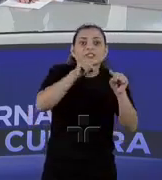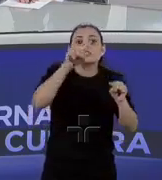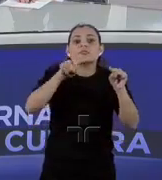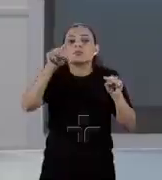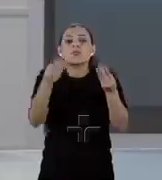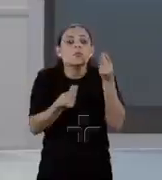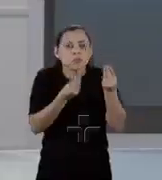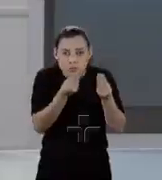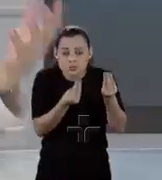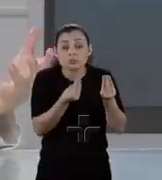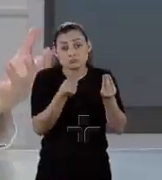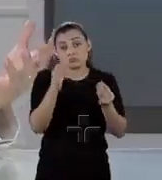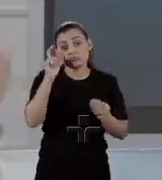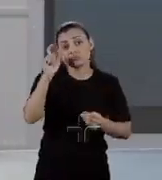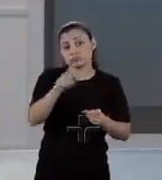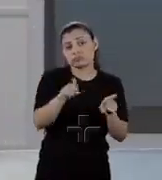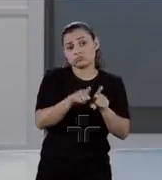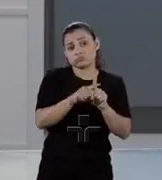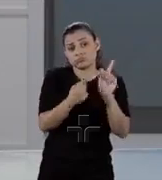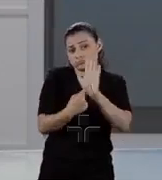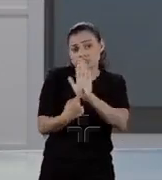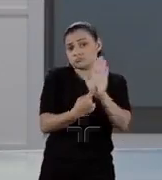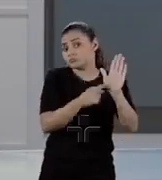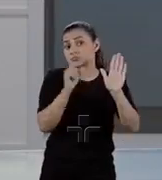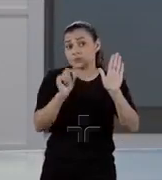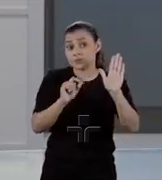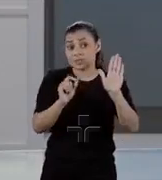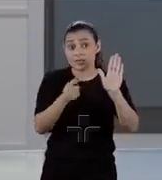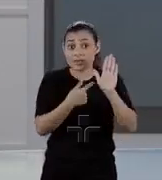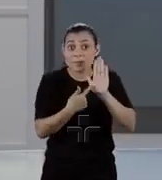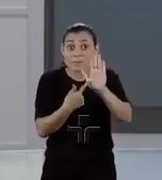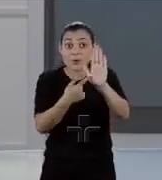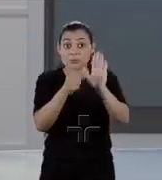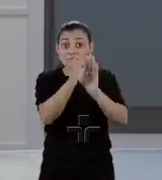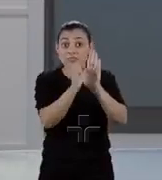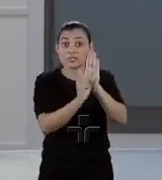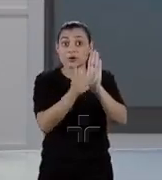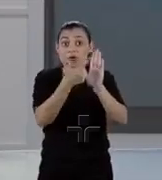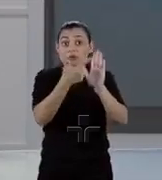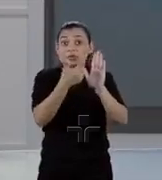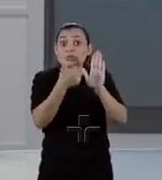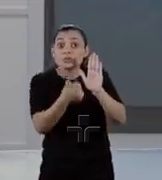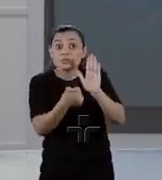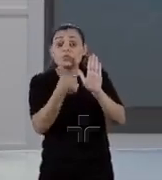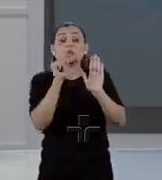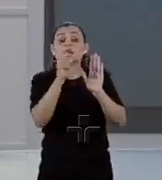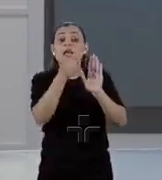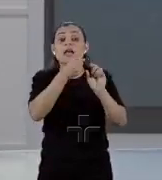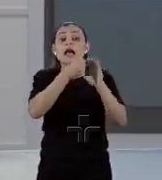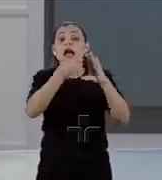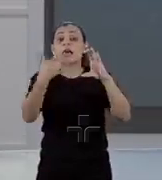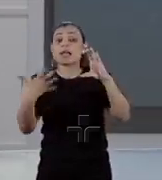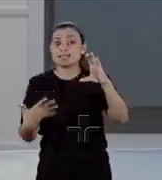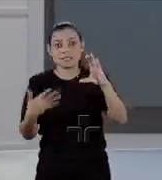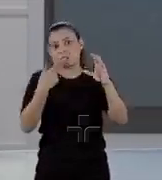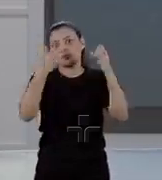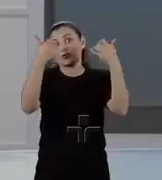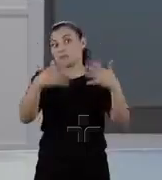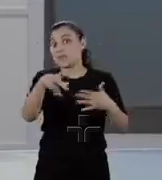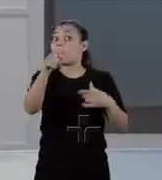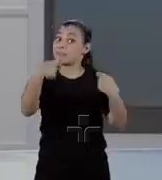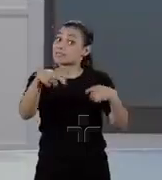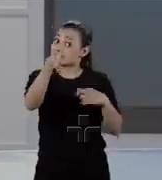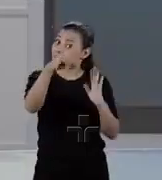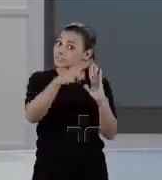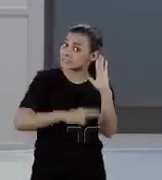coisas interessantes, além de toda a apresentação, é quando ele projeta o século XXI com certas características, que eu não vou dizer quais são, quem quiser ler o